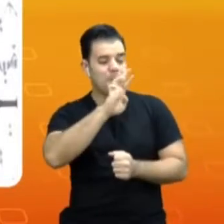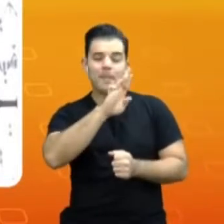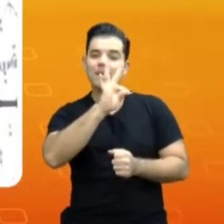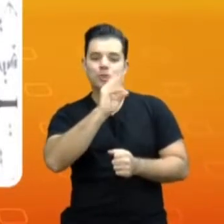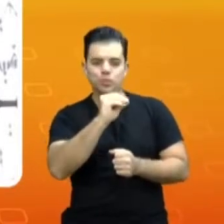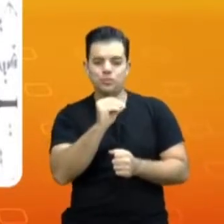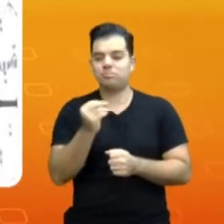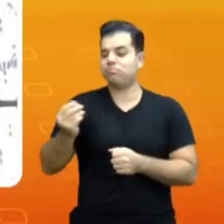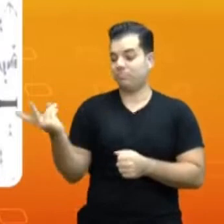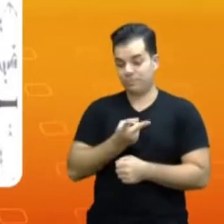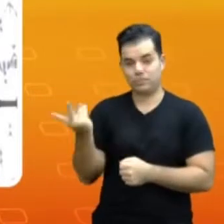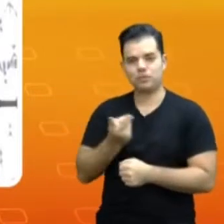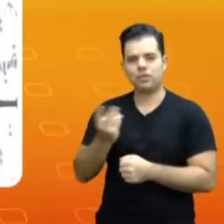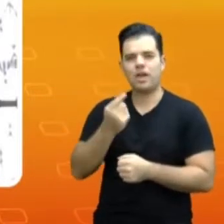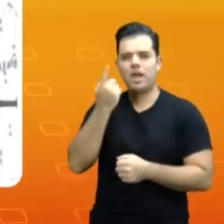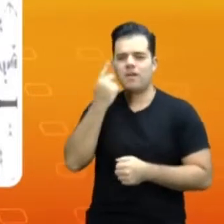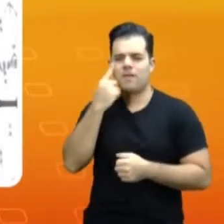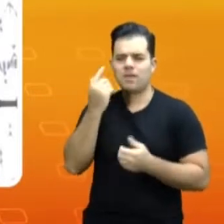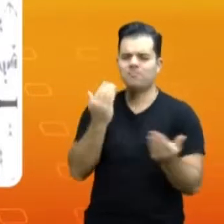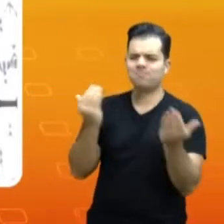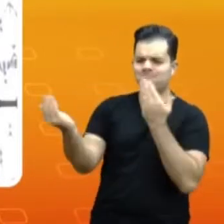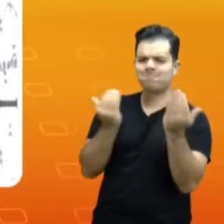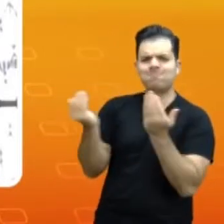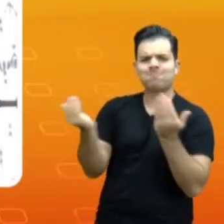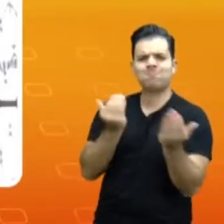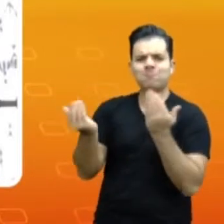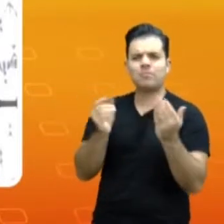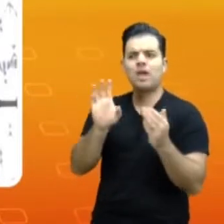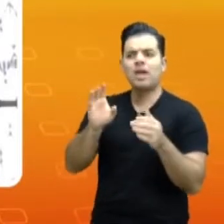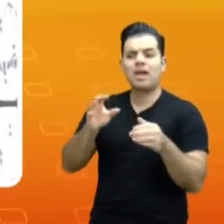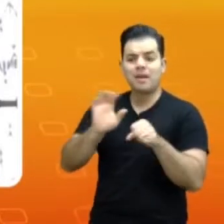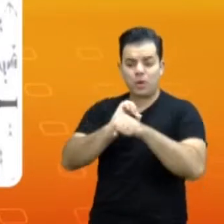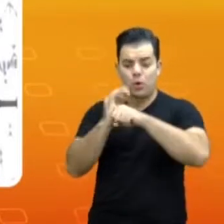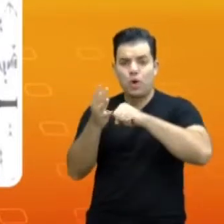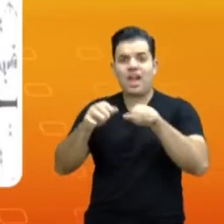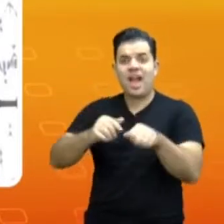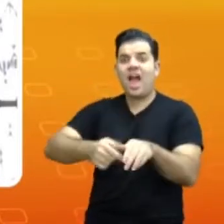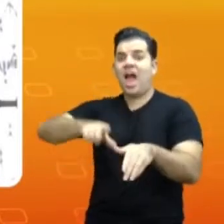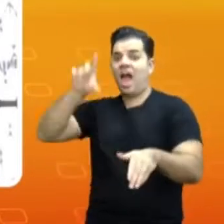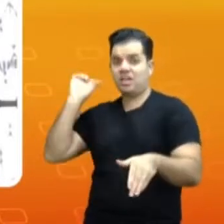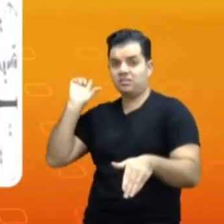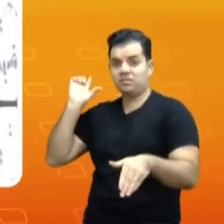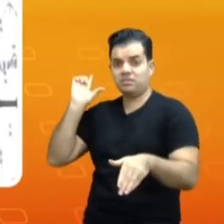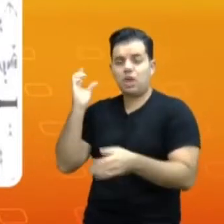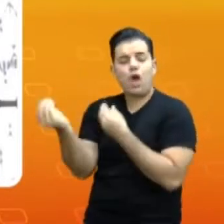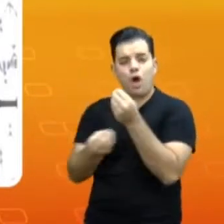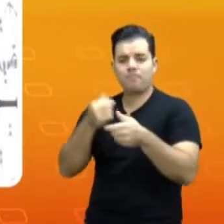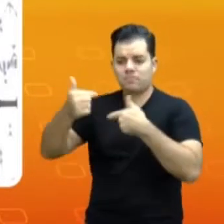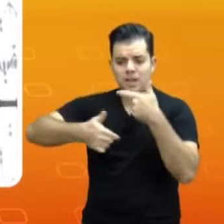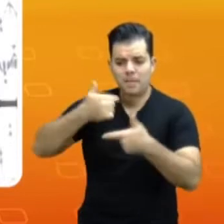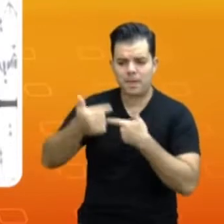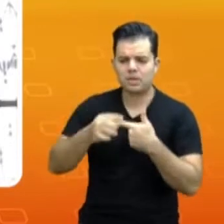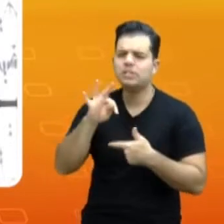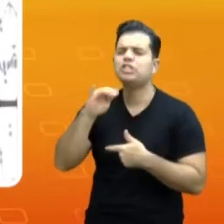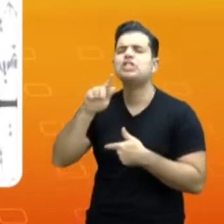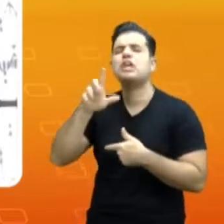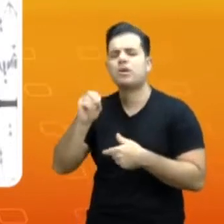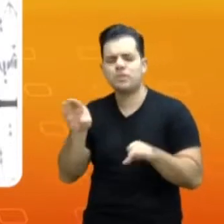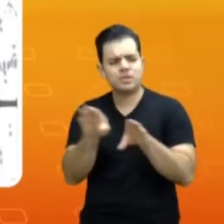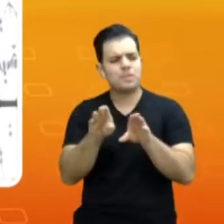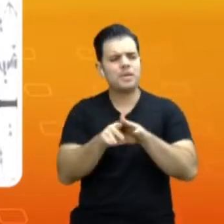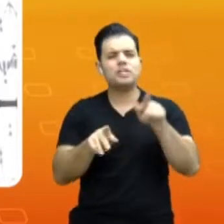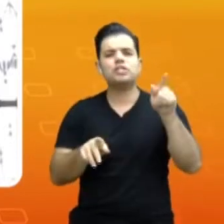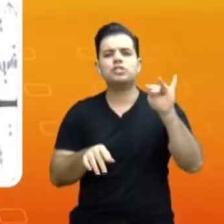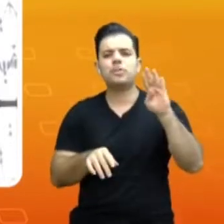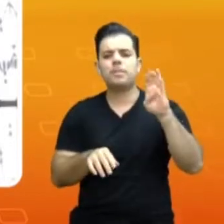Fernanda, fazendo um panorama. Como é que era antes da pandemia? O Gilberto e o Thiago pegaram bem